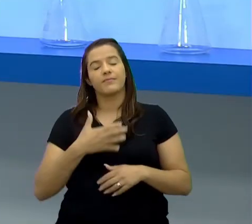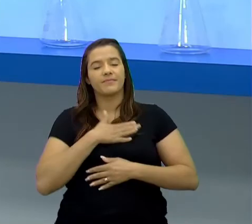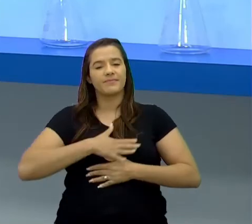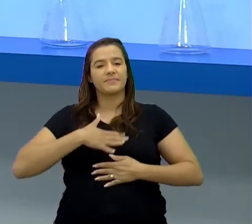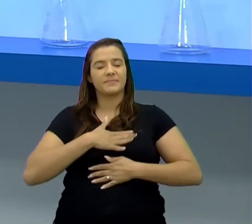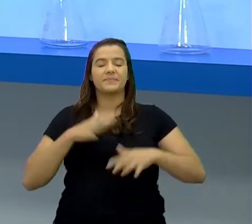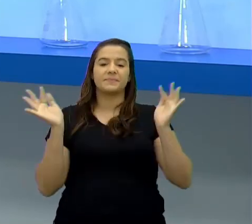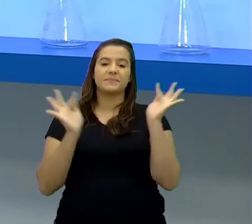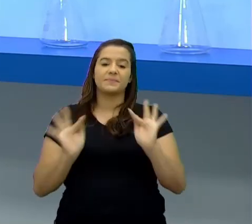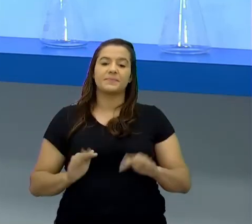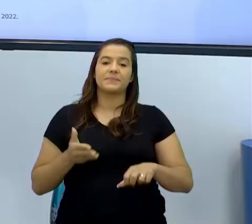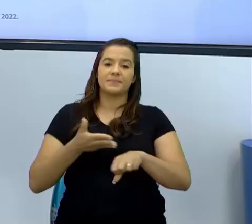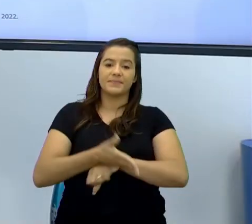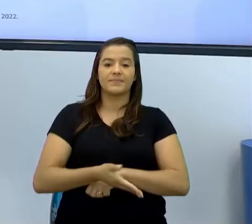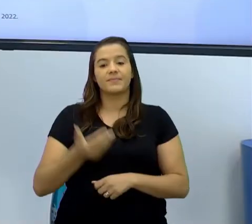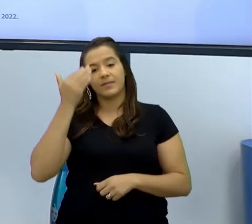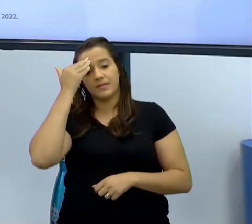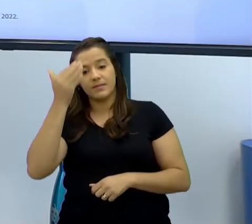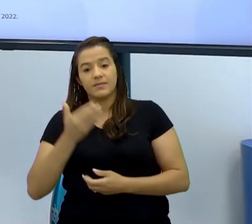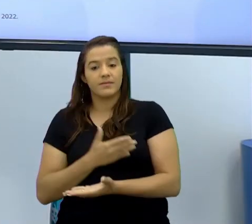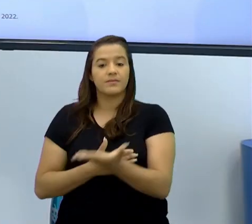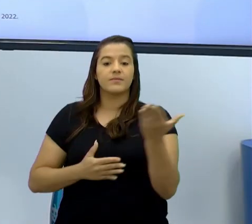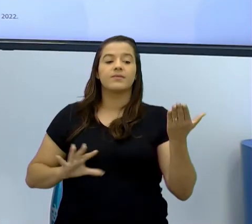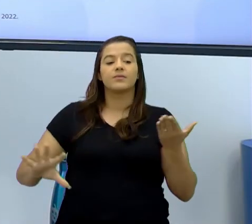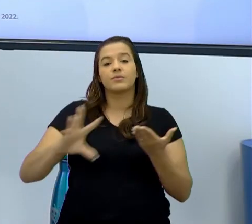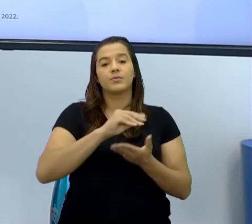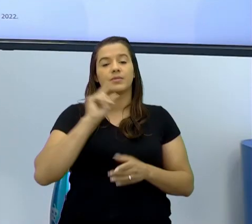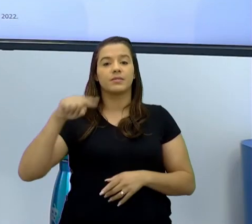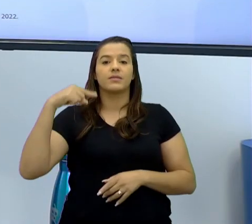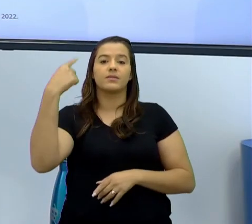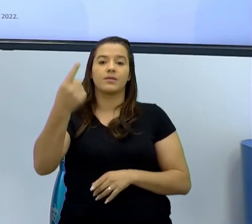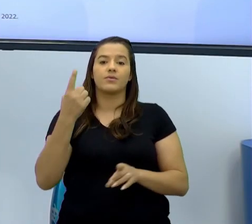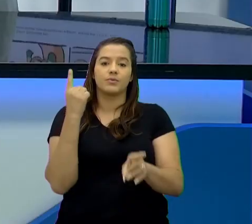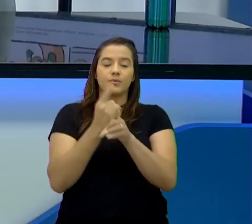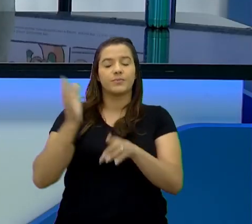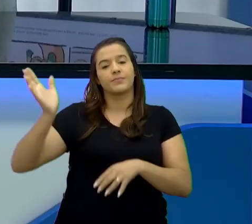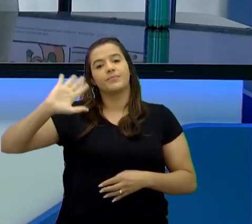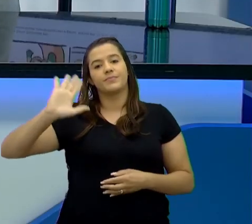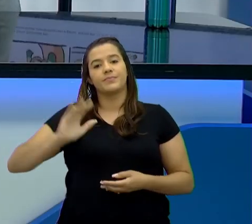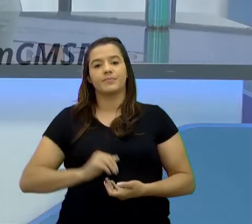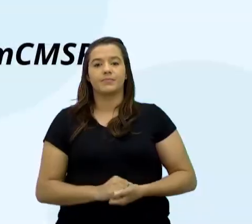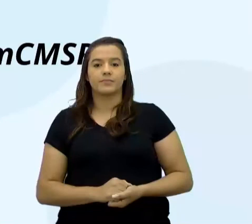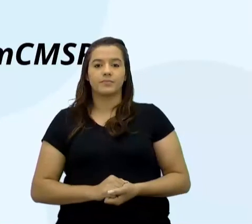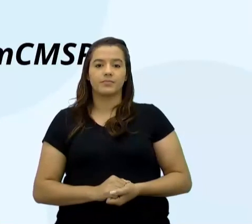aqui em participar. Eu que agradeço. Obrigada a todos, até a próxima. Tchau, tchau.